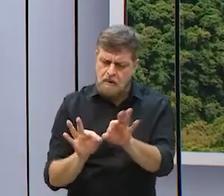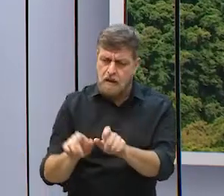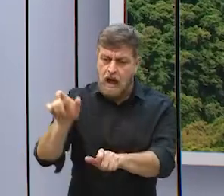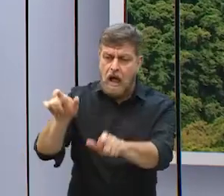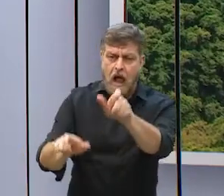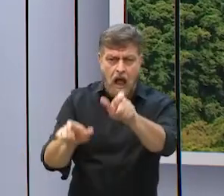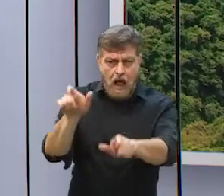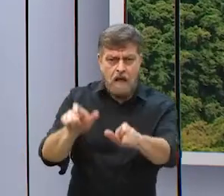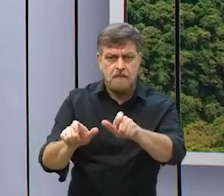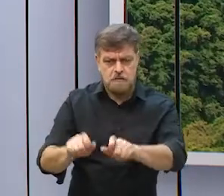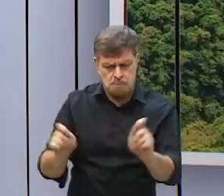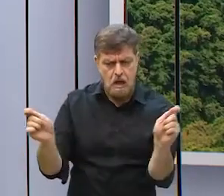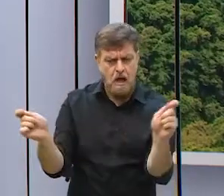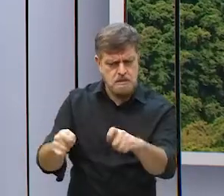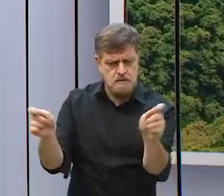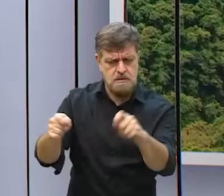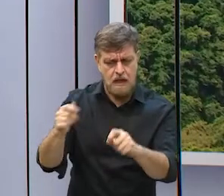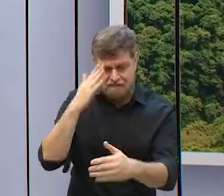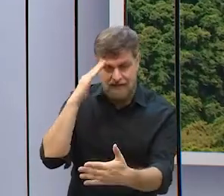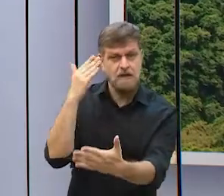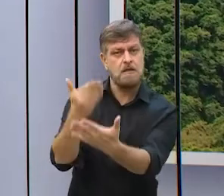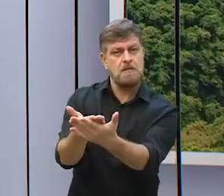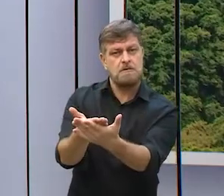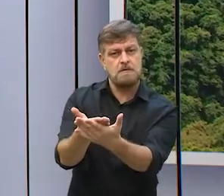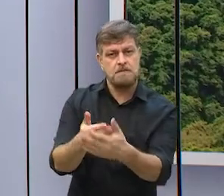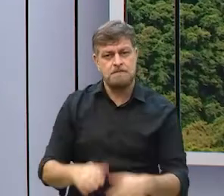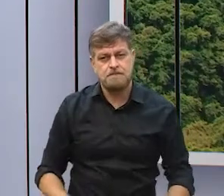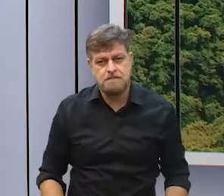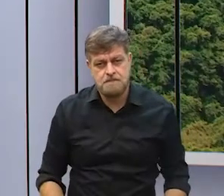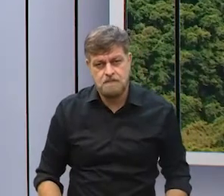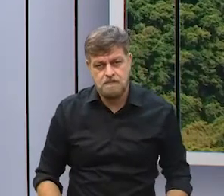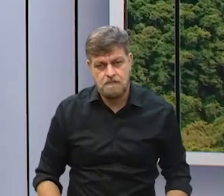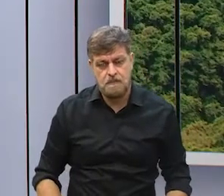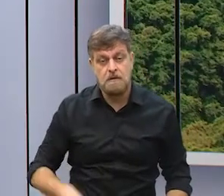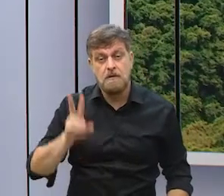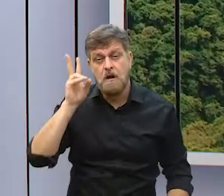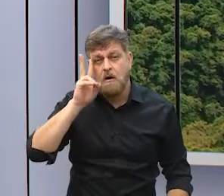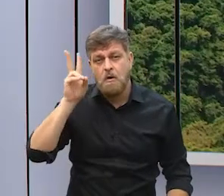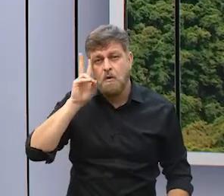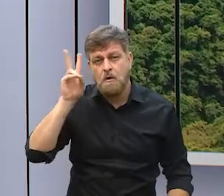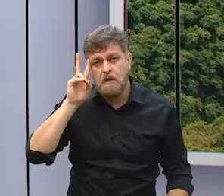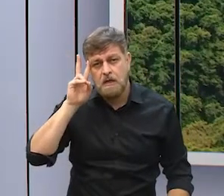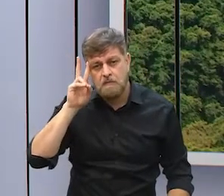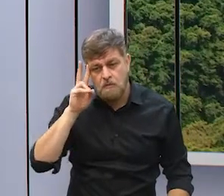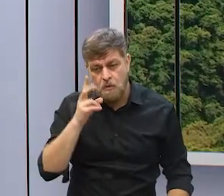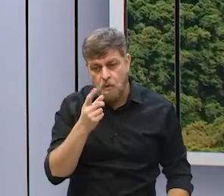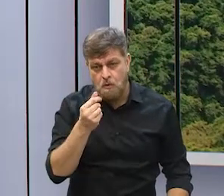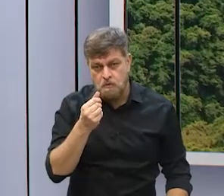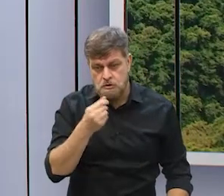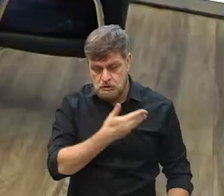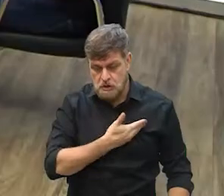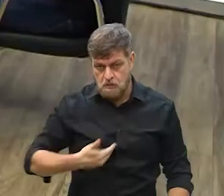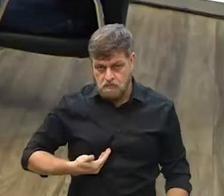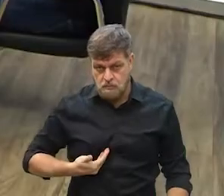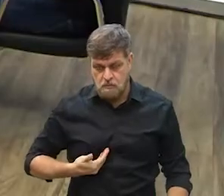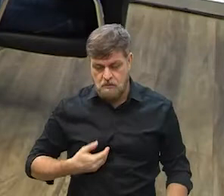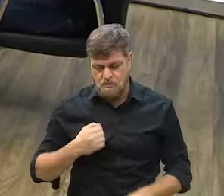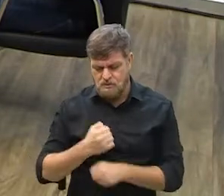estão organizadas, dá para acreditar, entende? Então, eu me lembro quando do orçamento participativo,